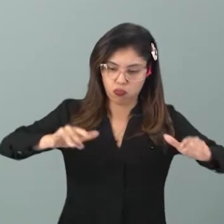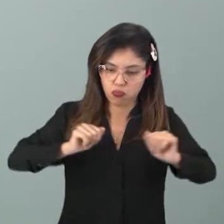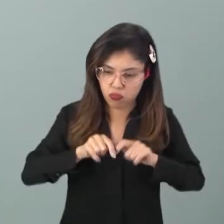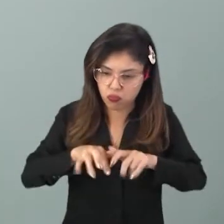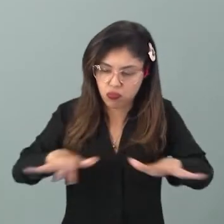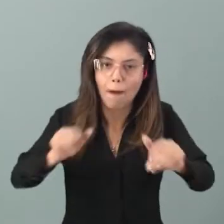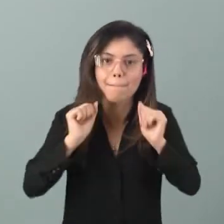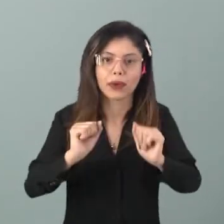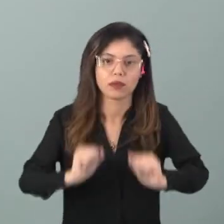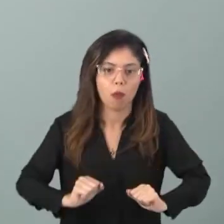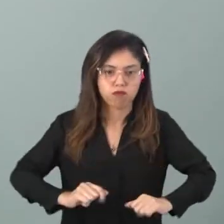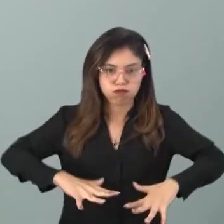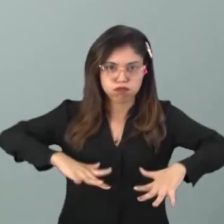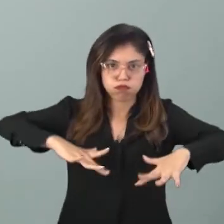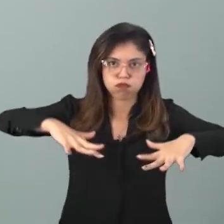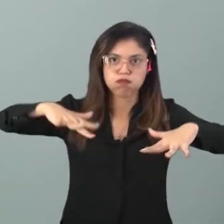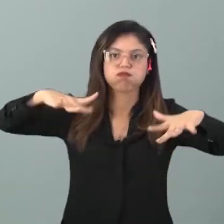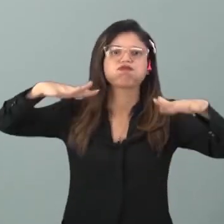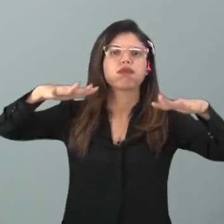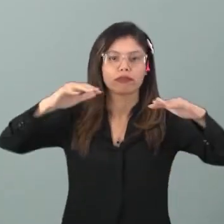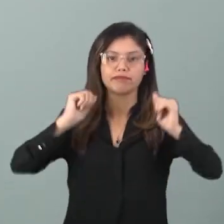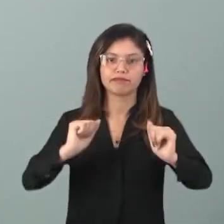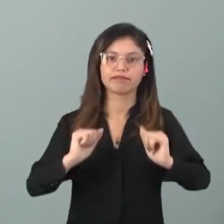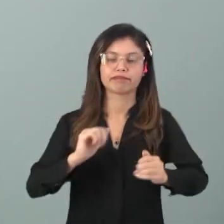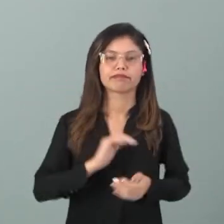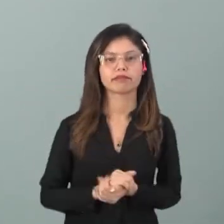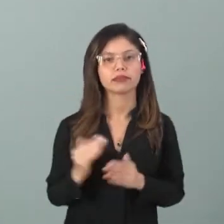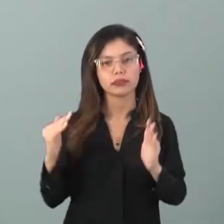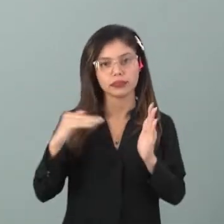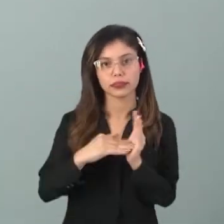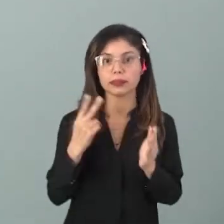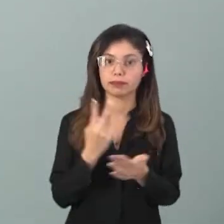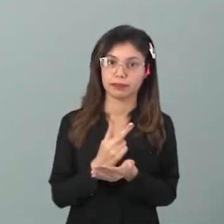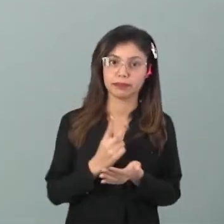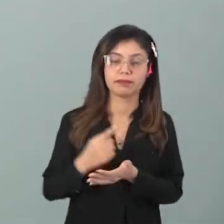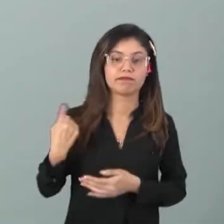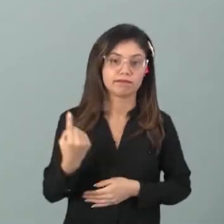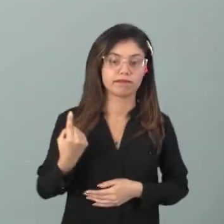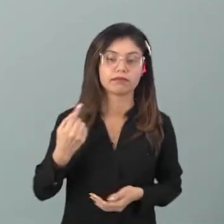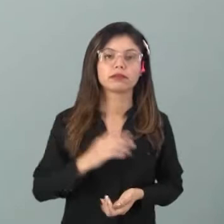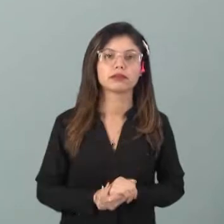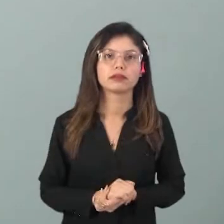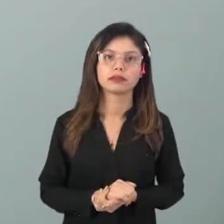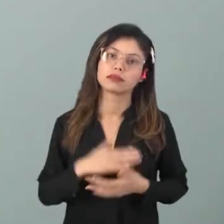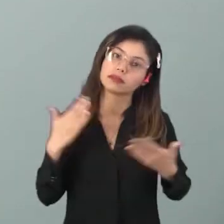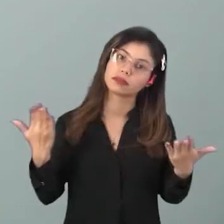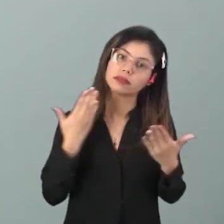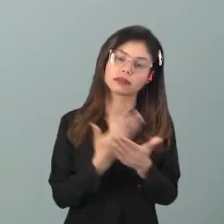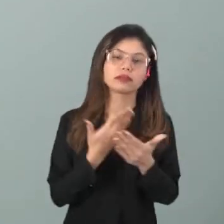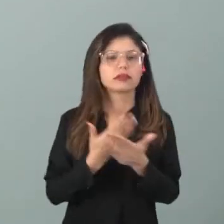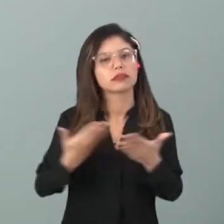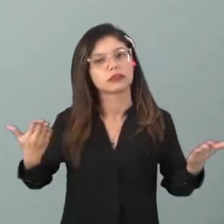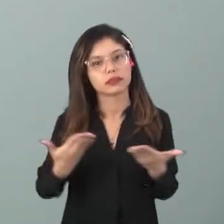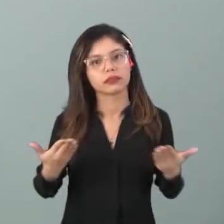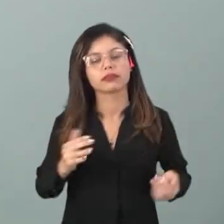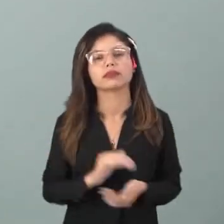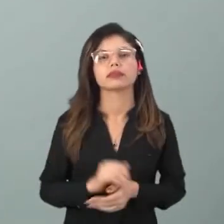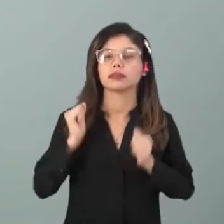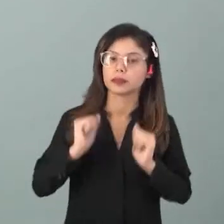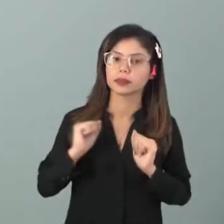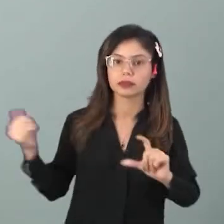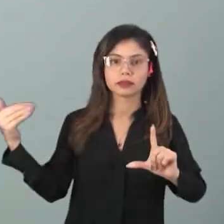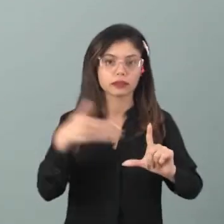que aconteçam grandes inundações e as pessoas possam ficar até mesmo isoladas, tá bom? Então, essa foi a nossa aula de hoje. Vocês